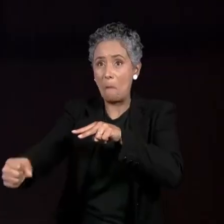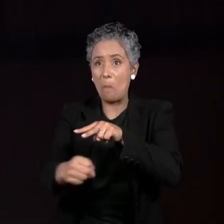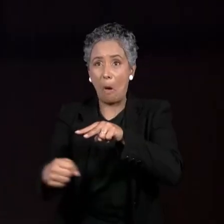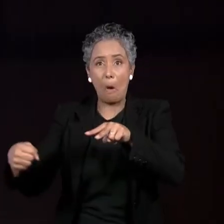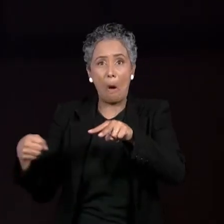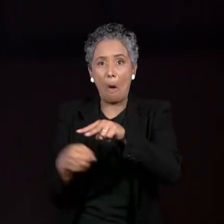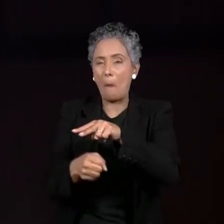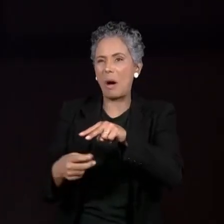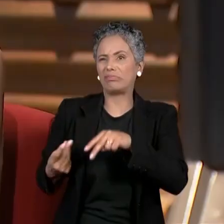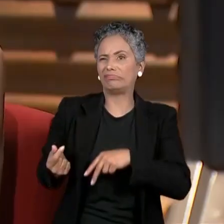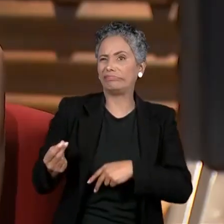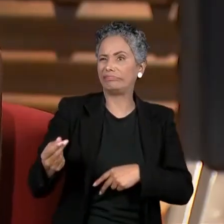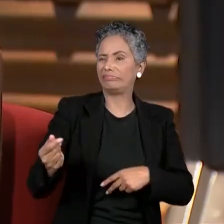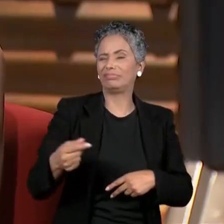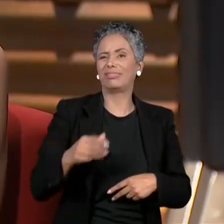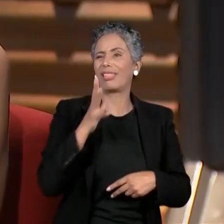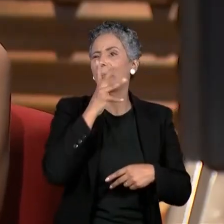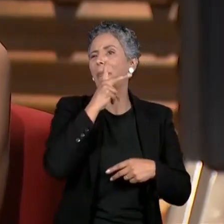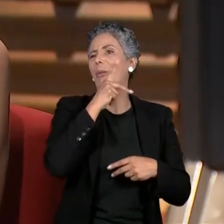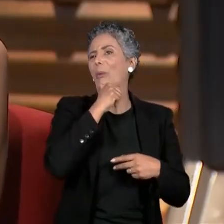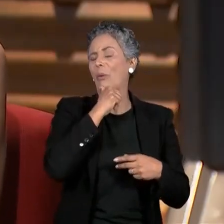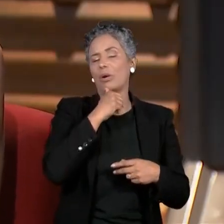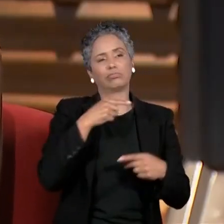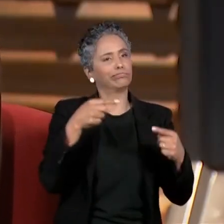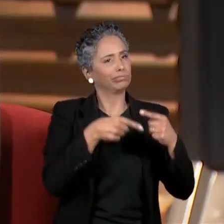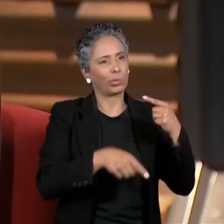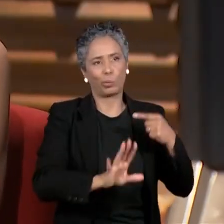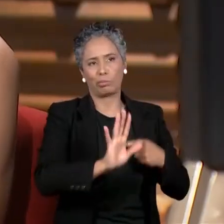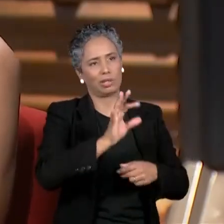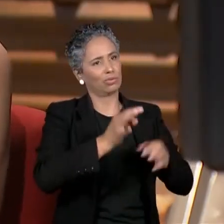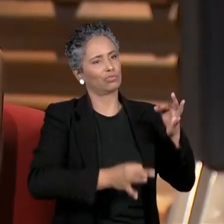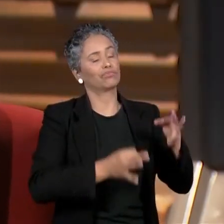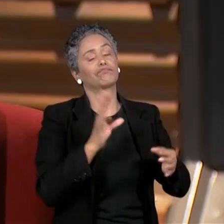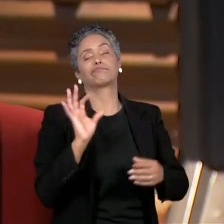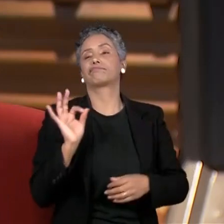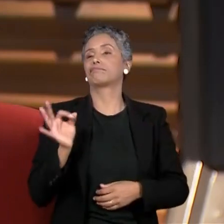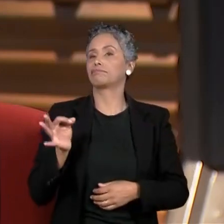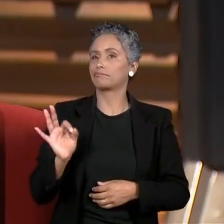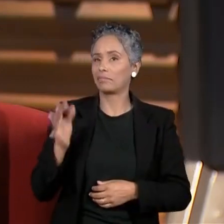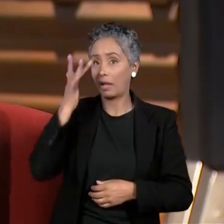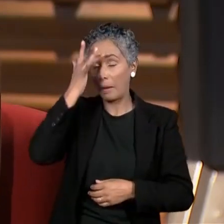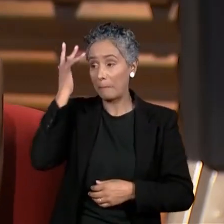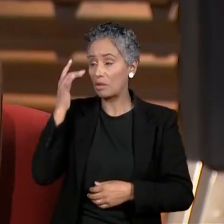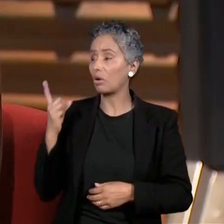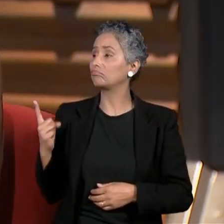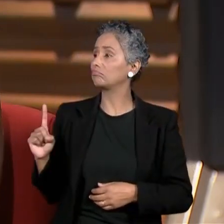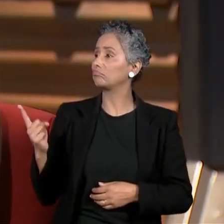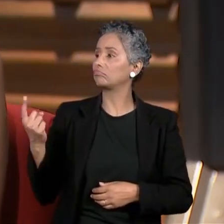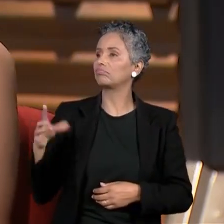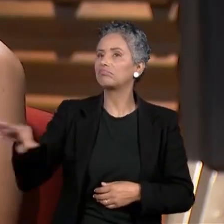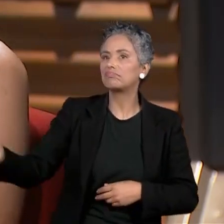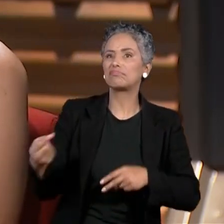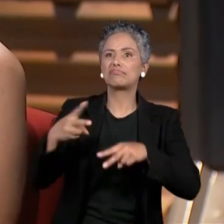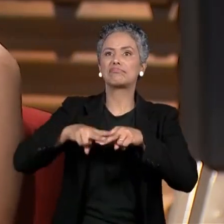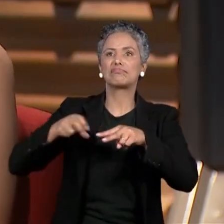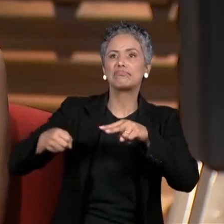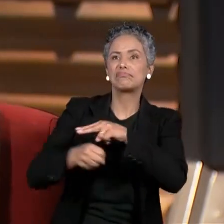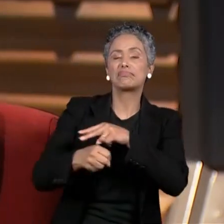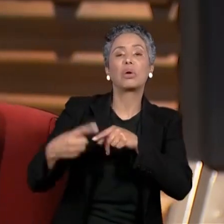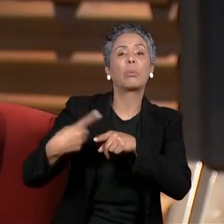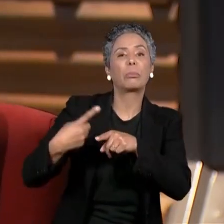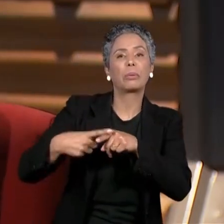Justiça não tem nada a ver com justiça gente que tá preso só porque tava passando a gente que tá preso porque é preta